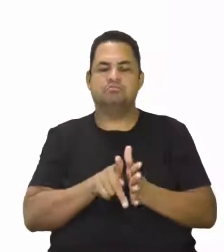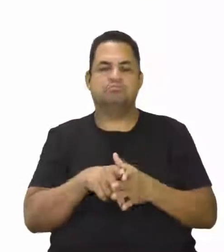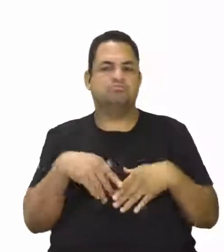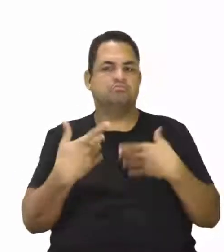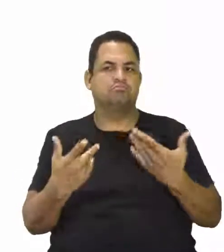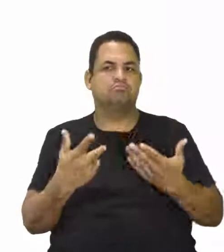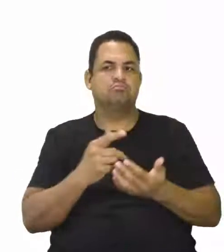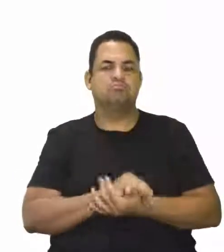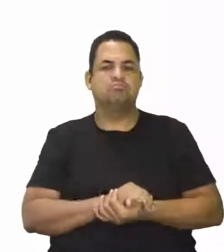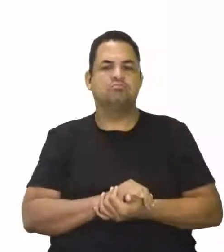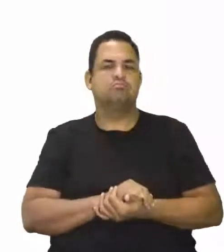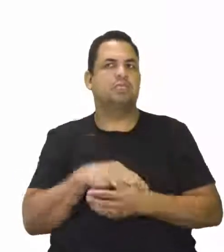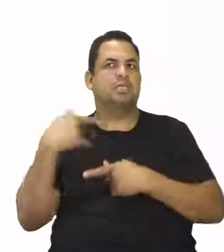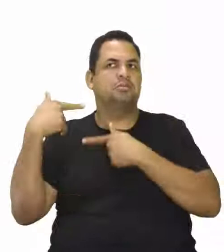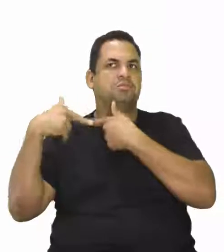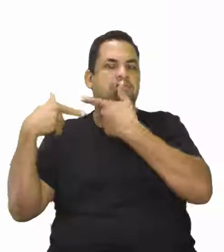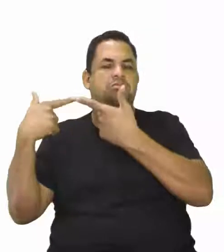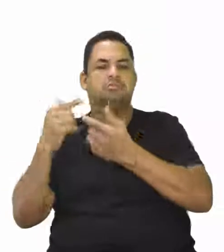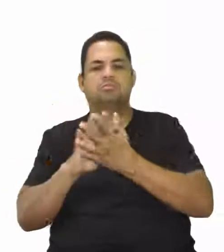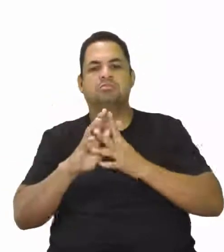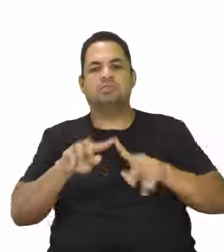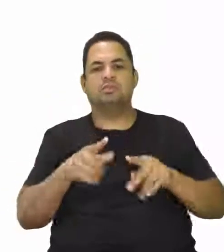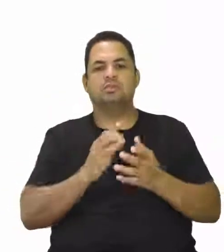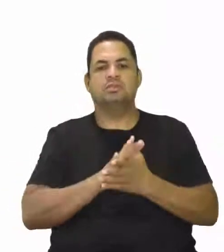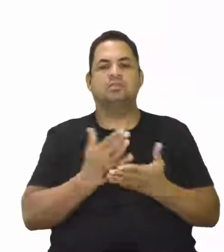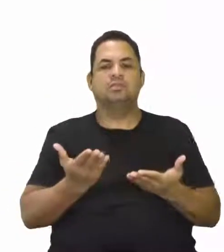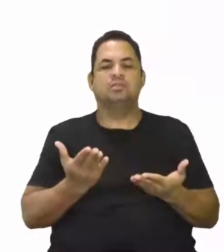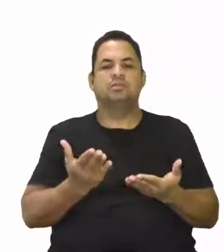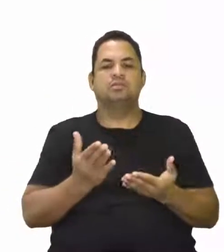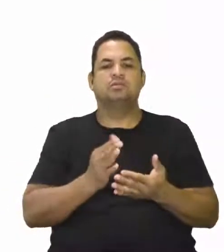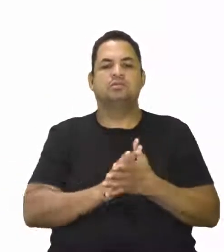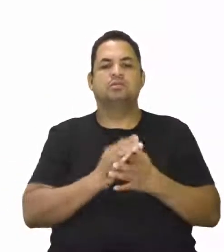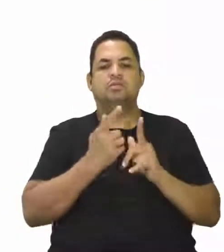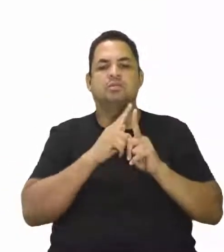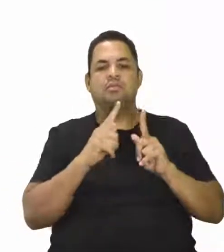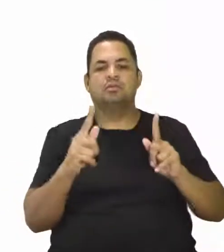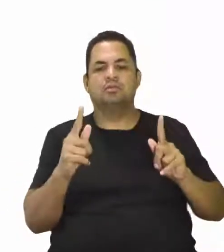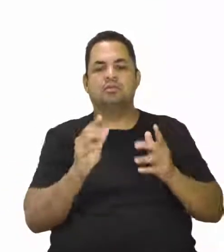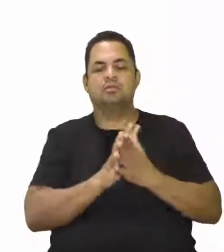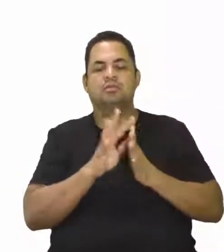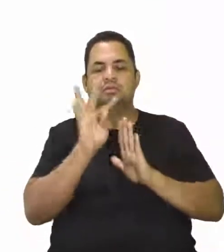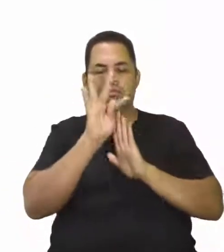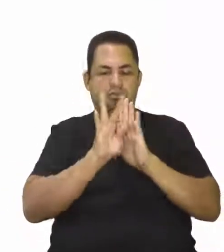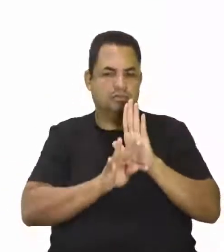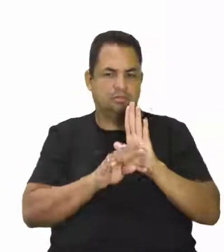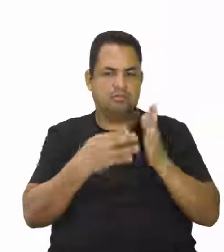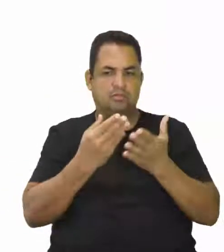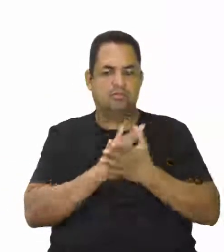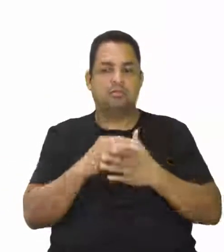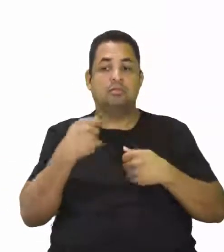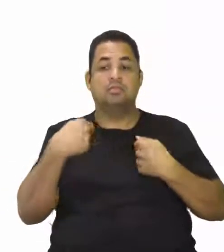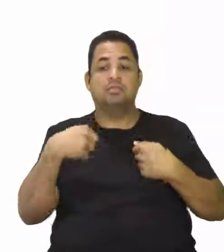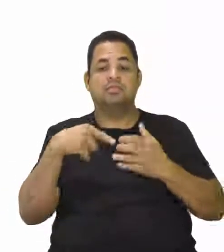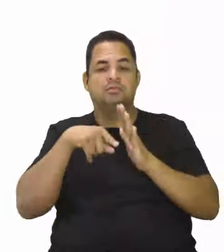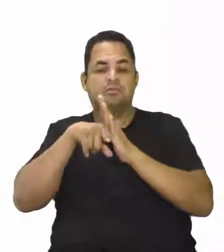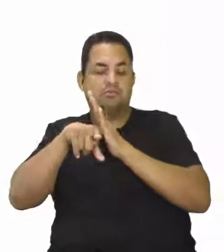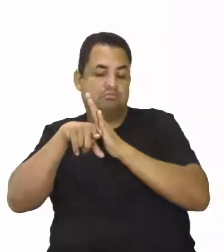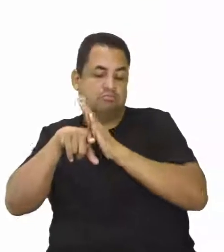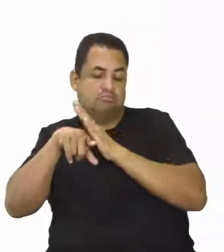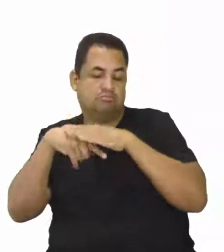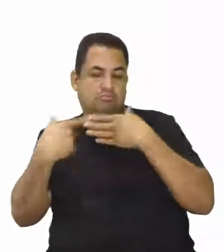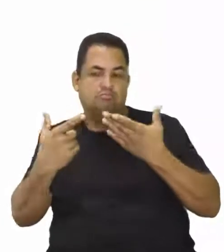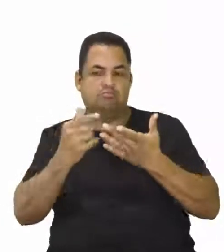mais a gramática tradicional, mas o que eles vão ter é a gramática textual. Ou seja, isso. Eu tenho a análise da